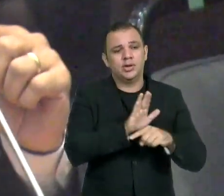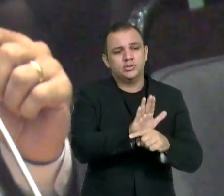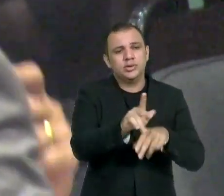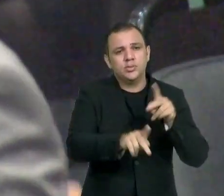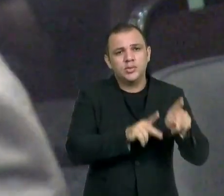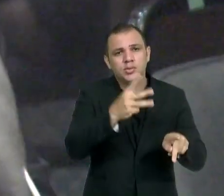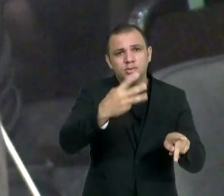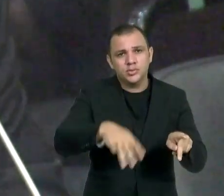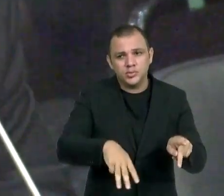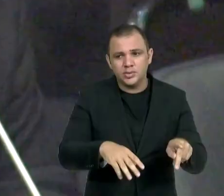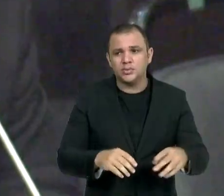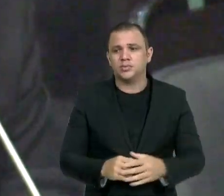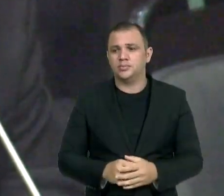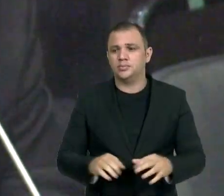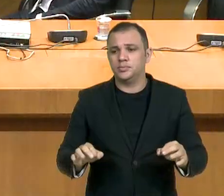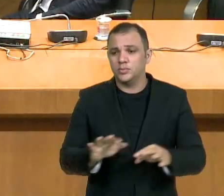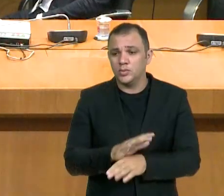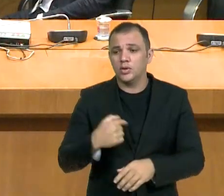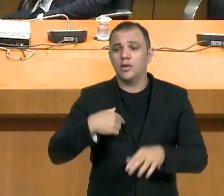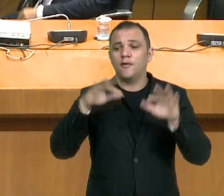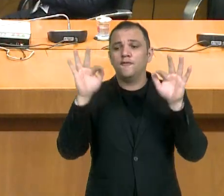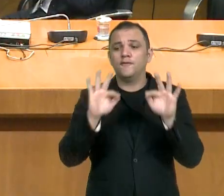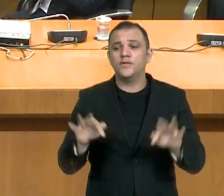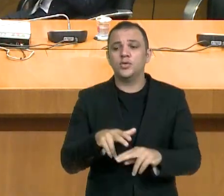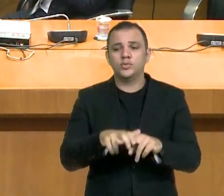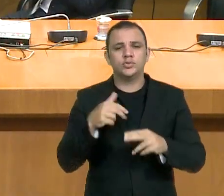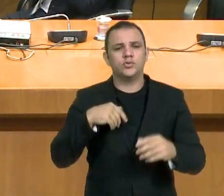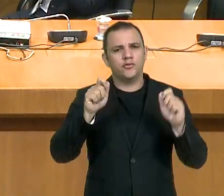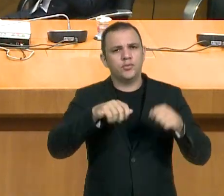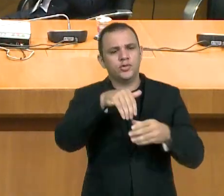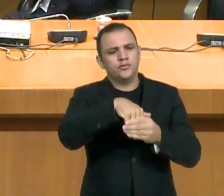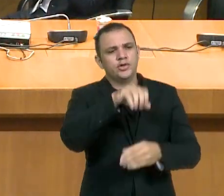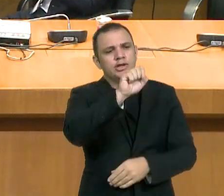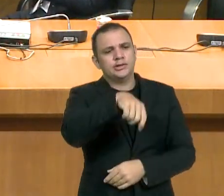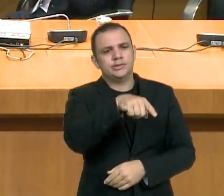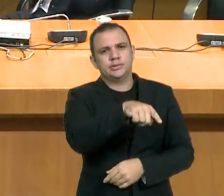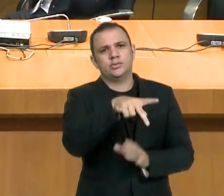essas palavras, presidente. Estou muito feliz por votar sim nesse projeto hoje.